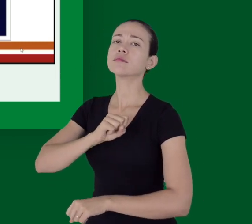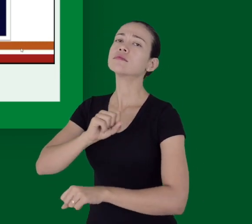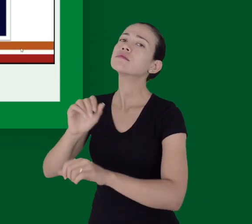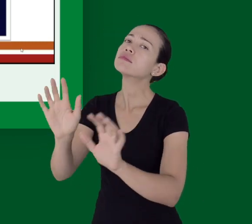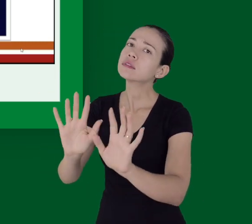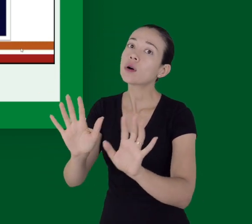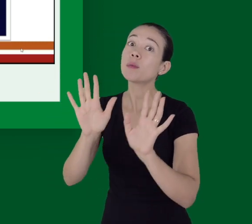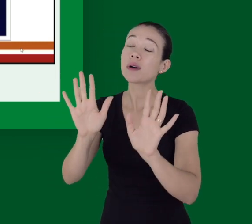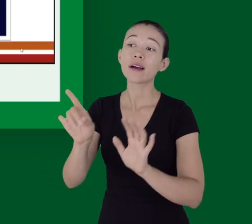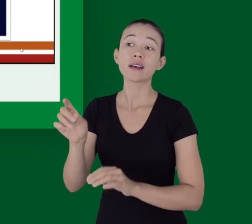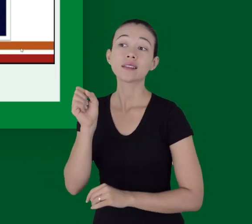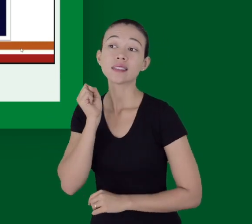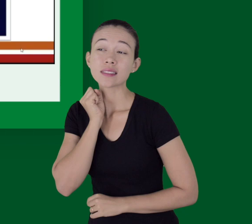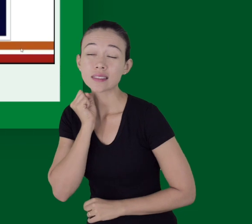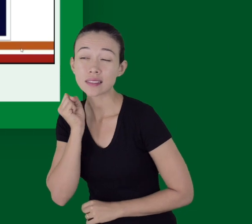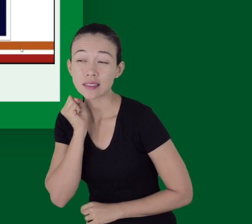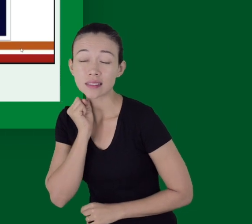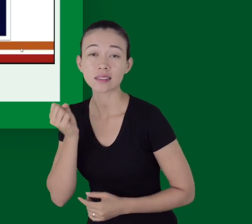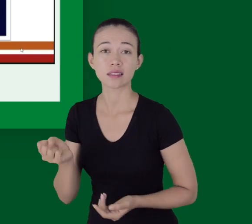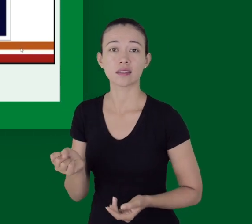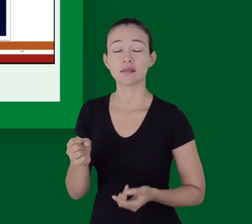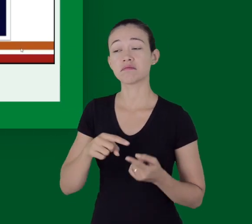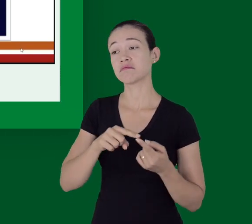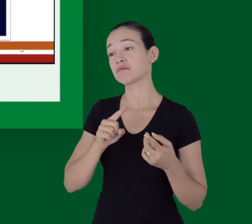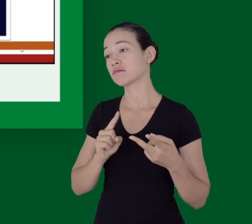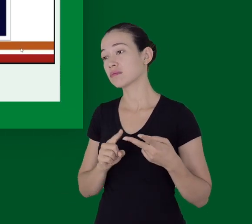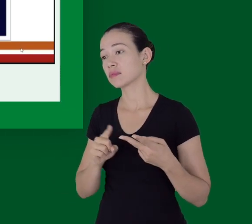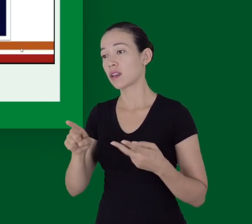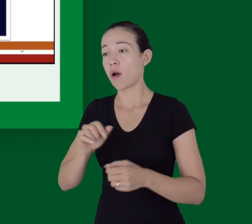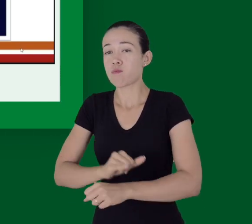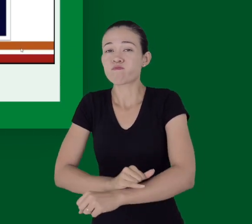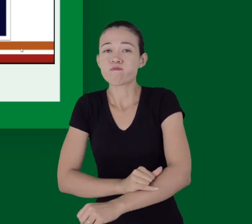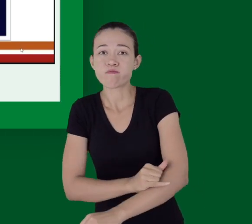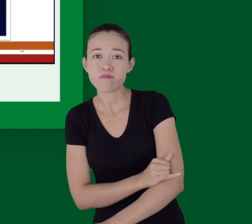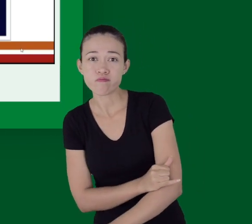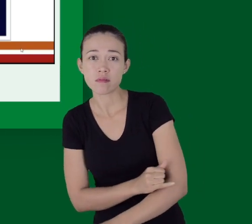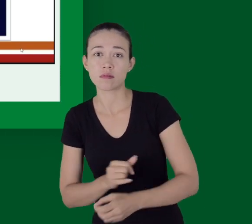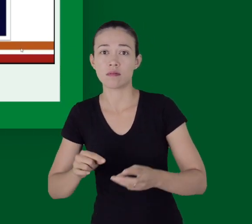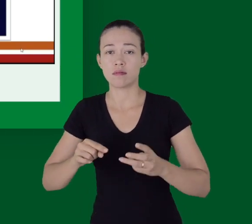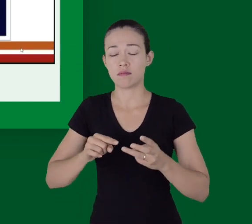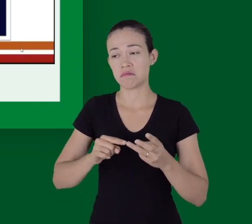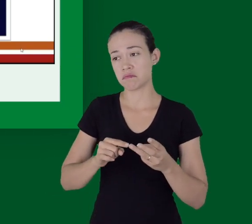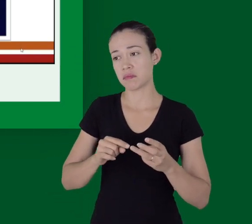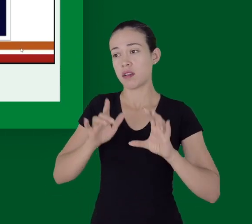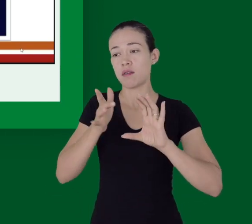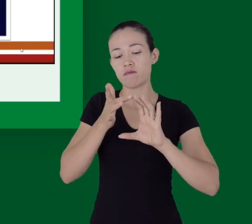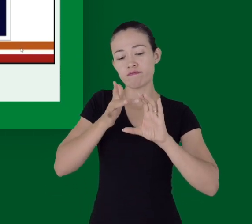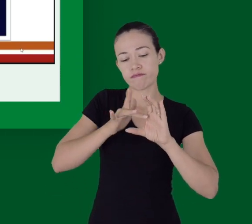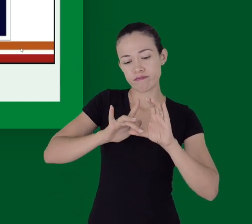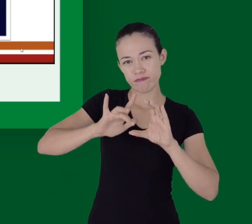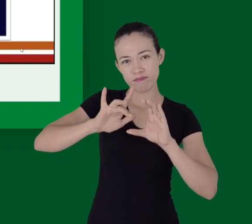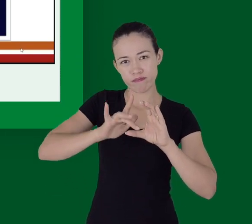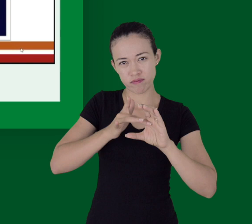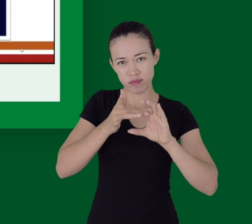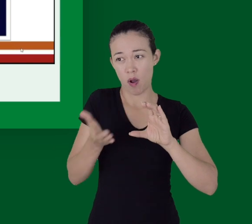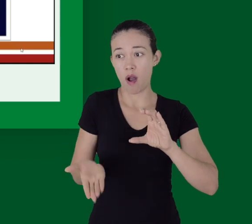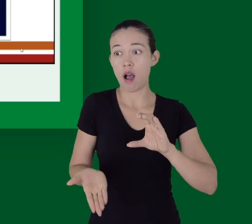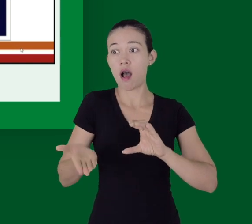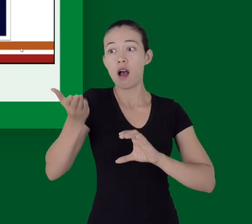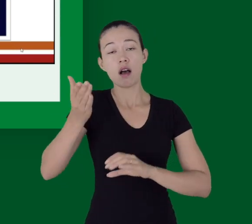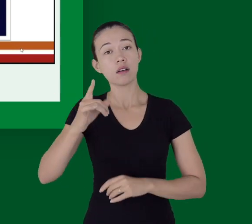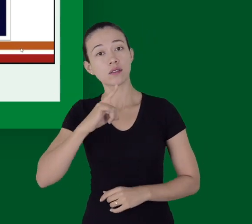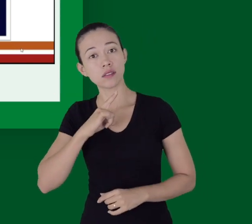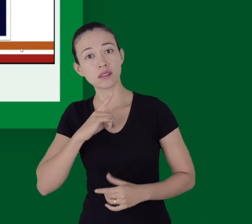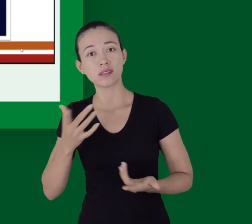tiver diabetes, tudo isso descontrolado, sem fazer um controle rigoroso, né, usando medicação e tudo, é um paciente que vai ter maior